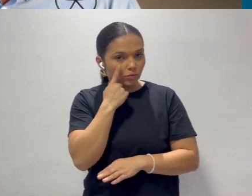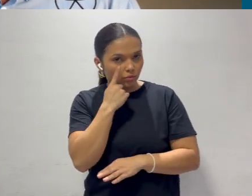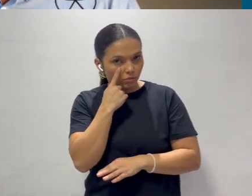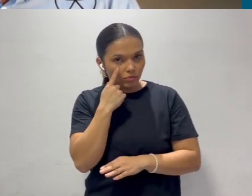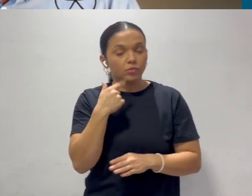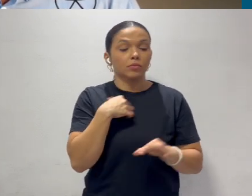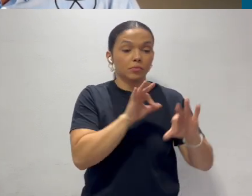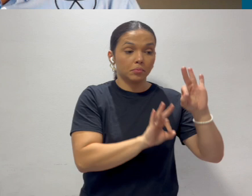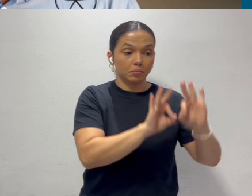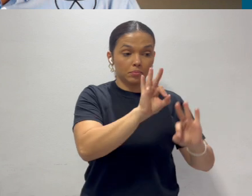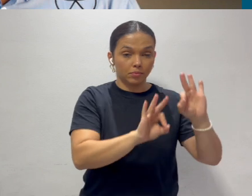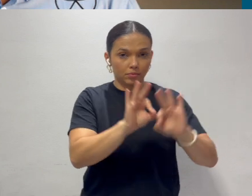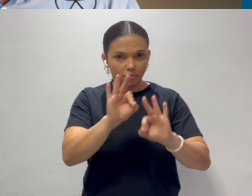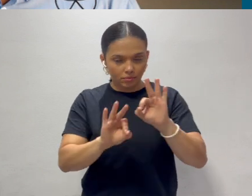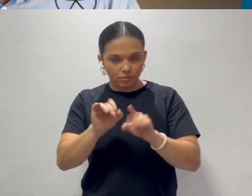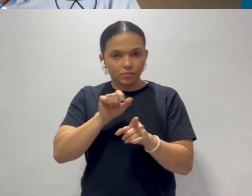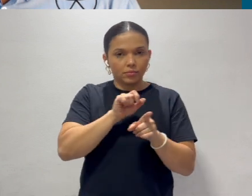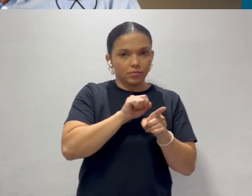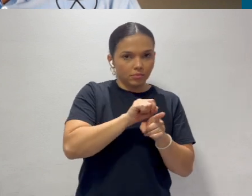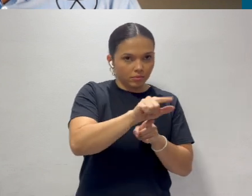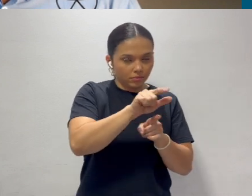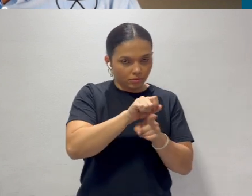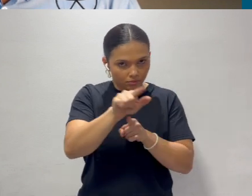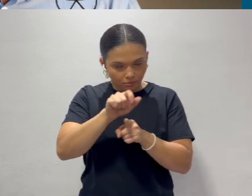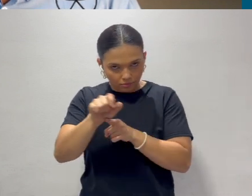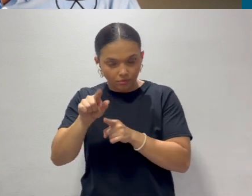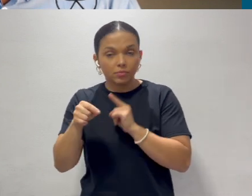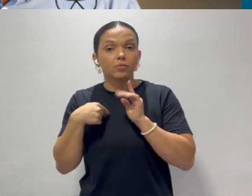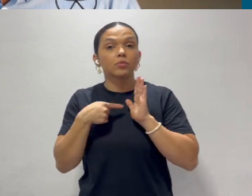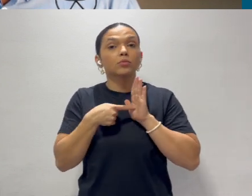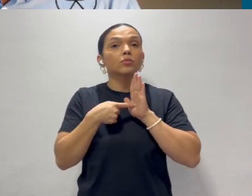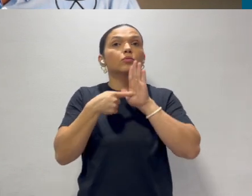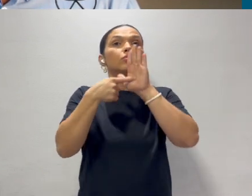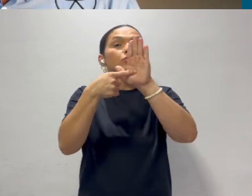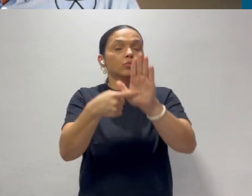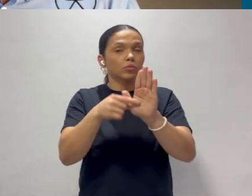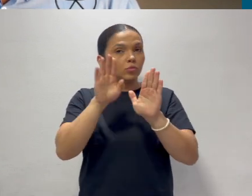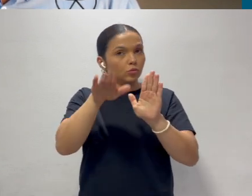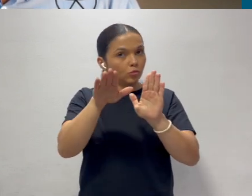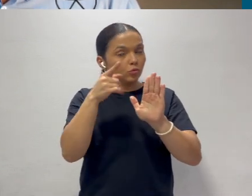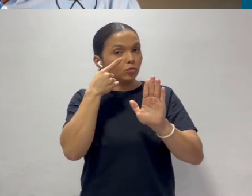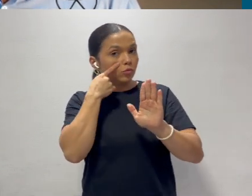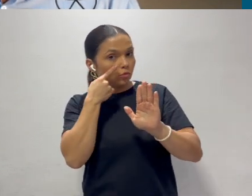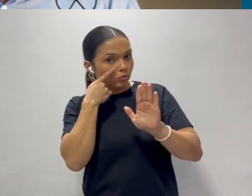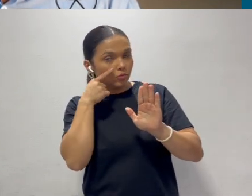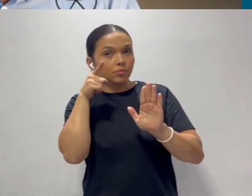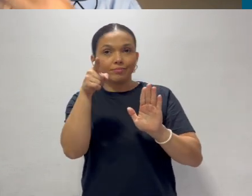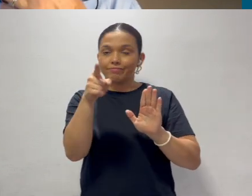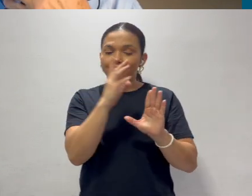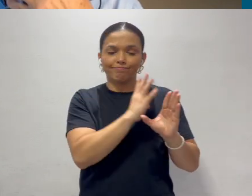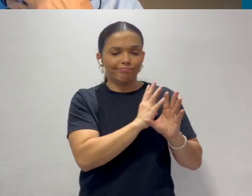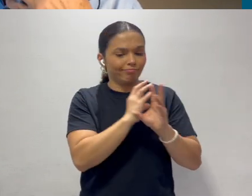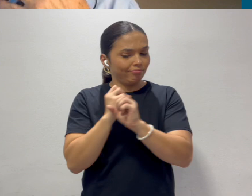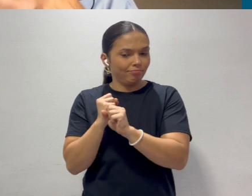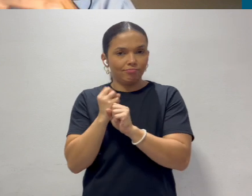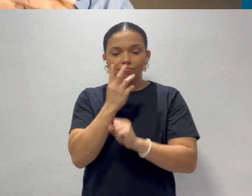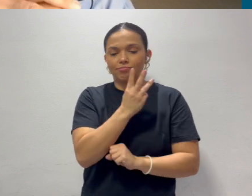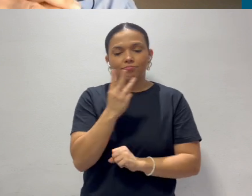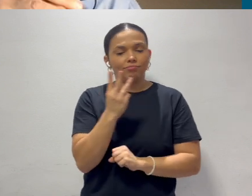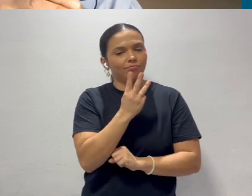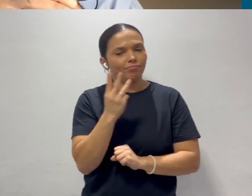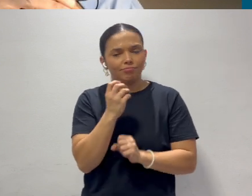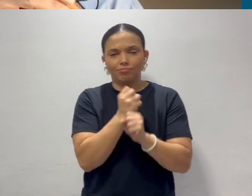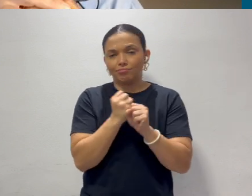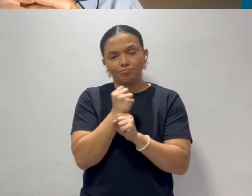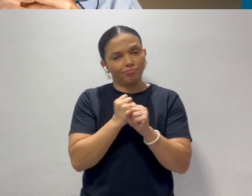orientei, vamos fazer um planejamento previdenciário. Preparei o planejamento e apresentei para ele realmente que ele não chegava a